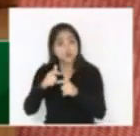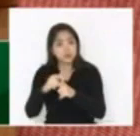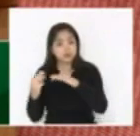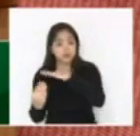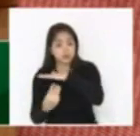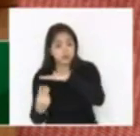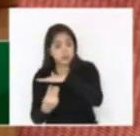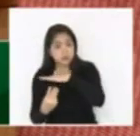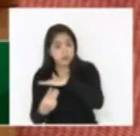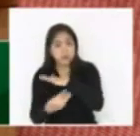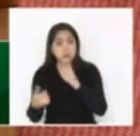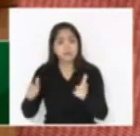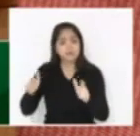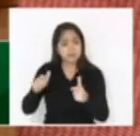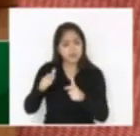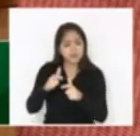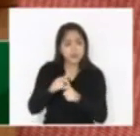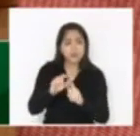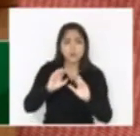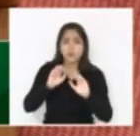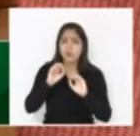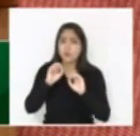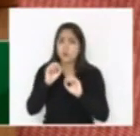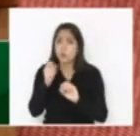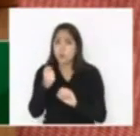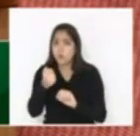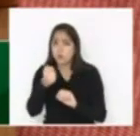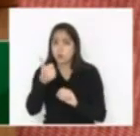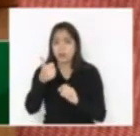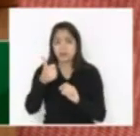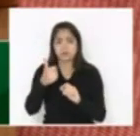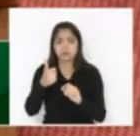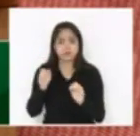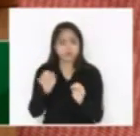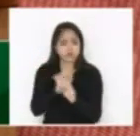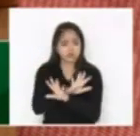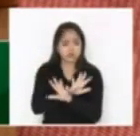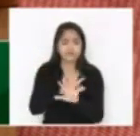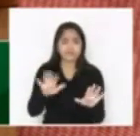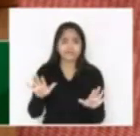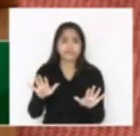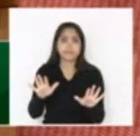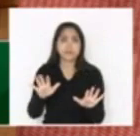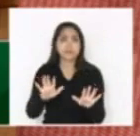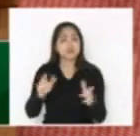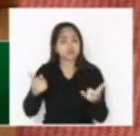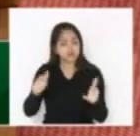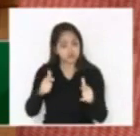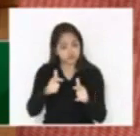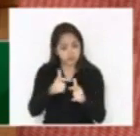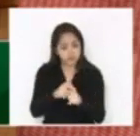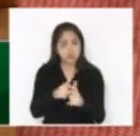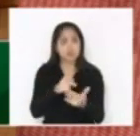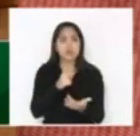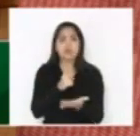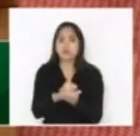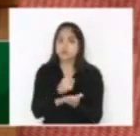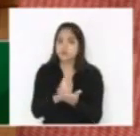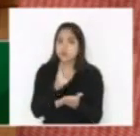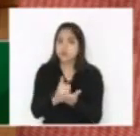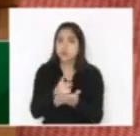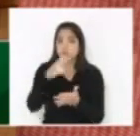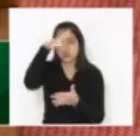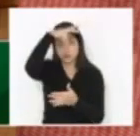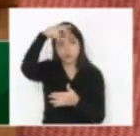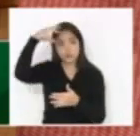foi diminuído quase tudo o terceirizado. Então o governo já diminuiu, continua, né, os prefeitos